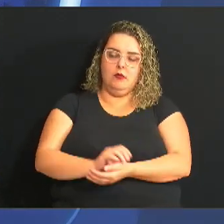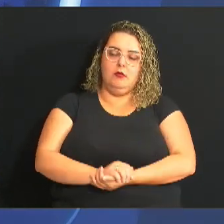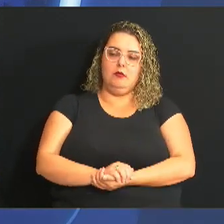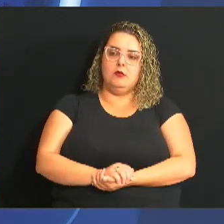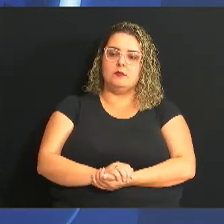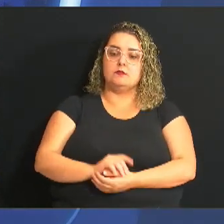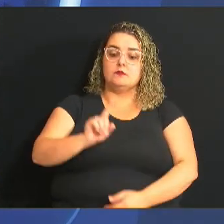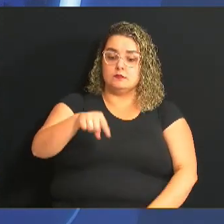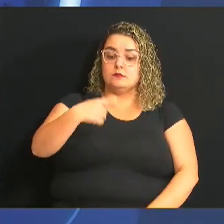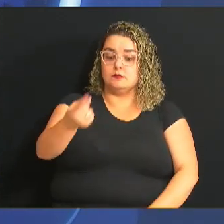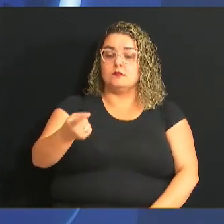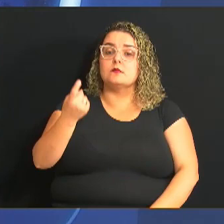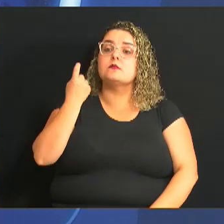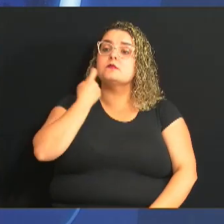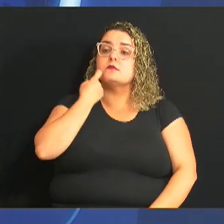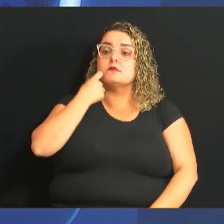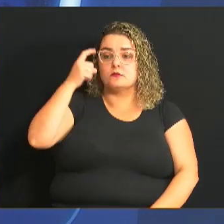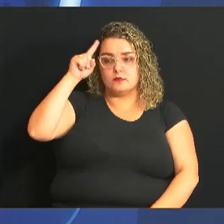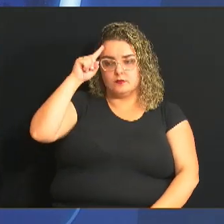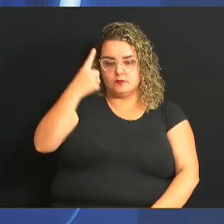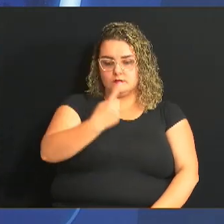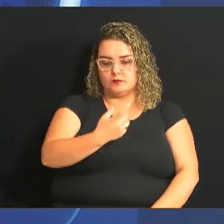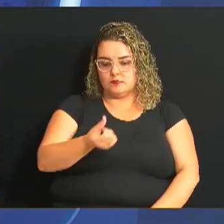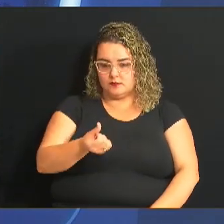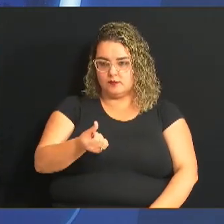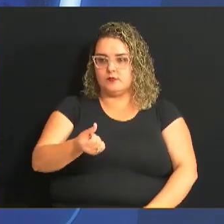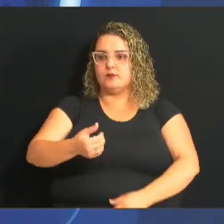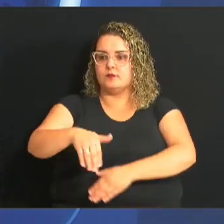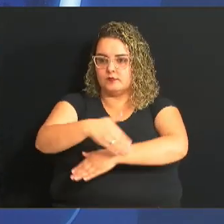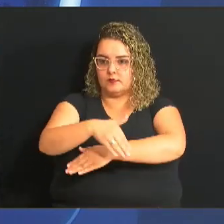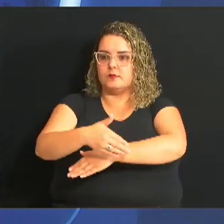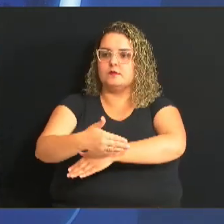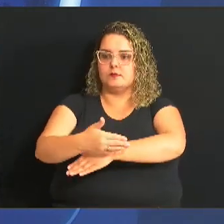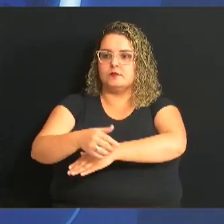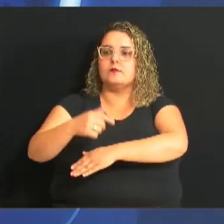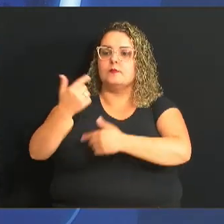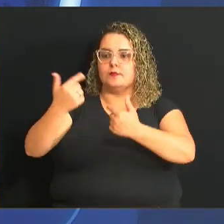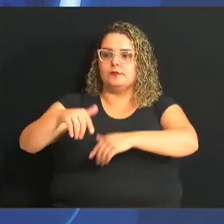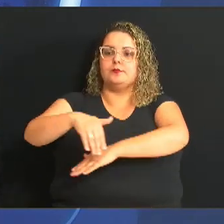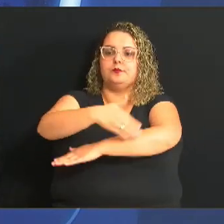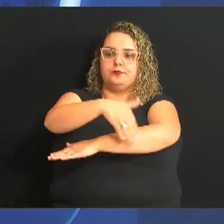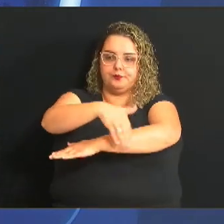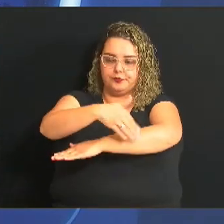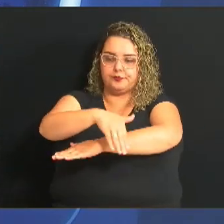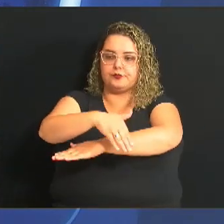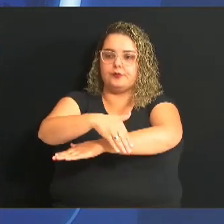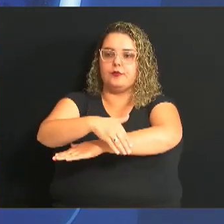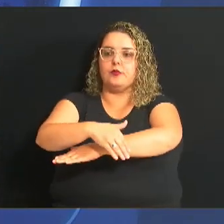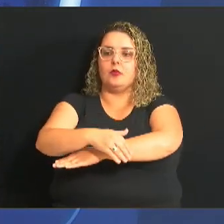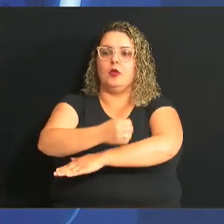próxima sexta-feira, dia 16, no mesmo endereço. Então, vou reforçar: Avenida Francisco Glicério,